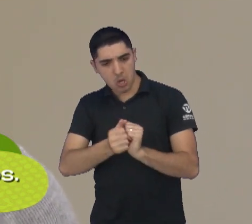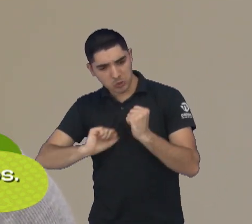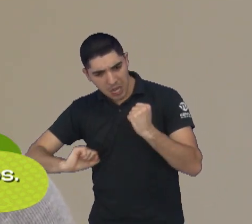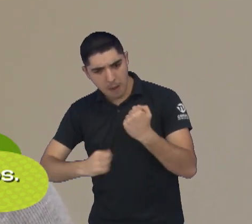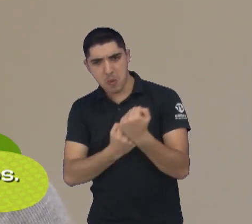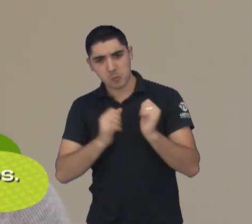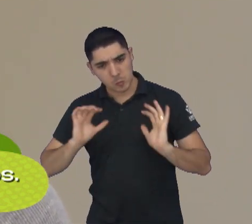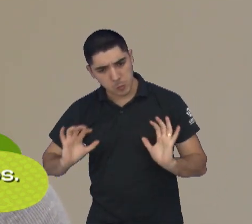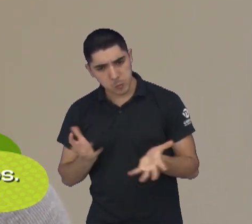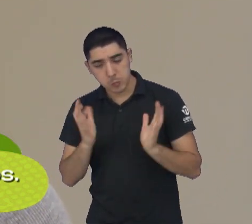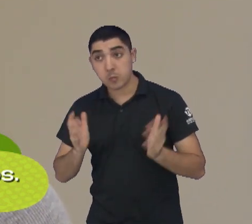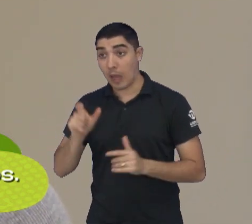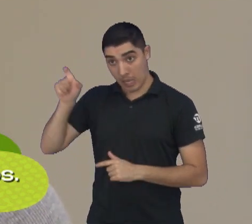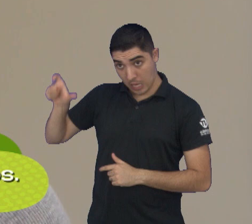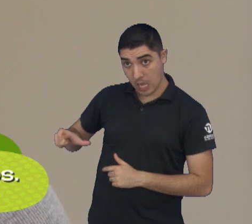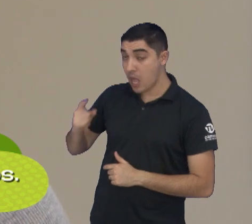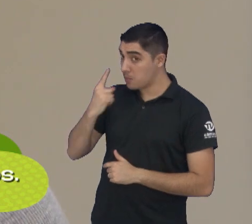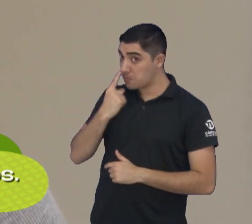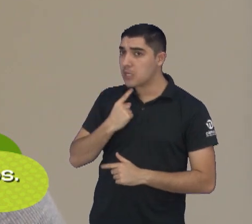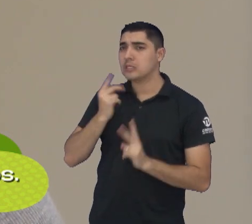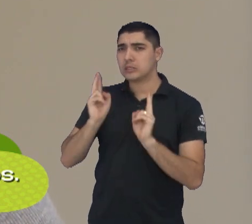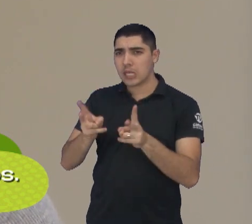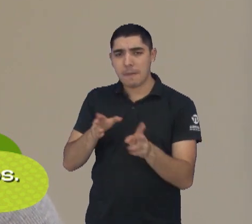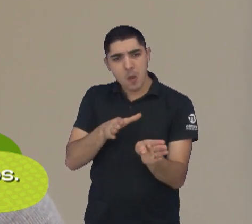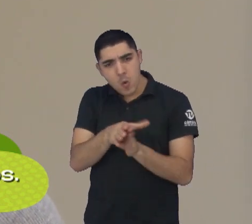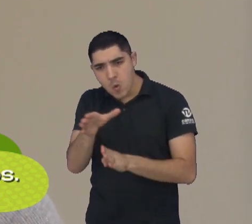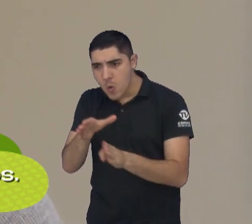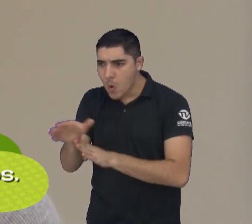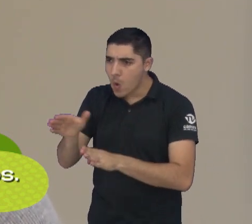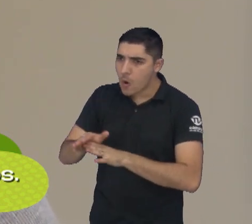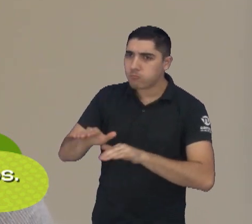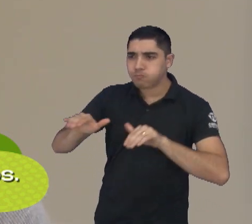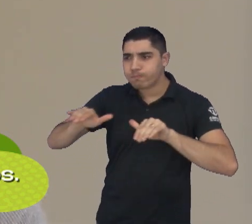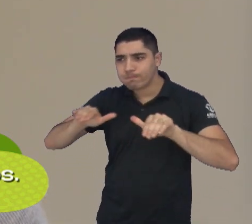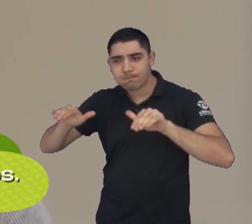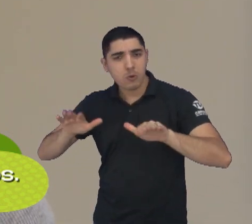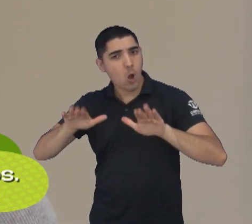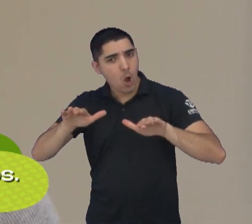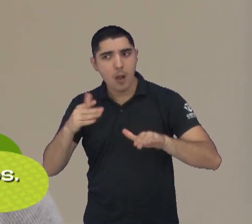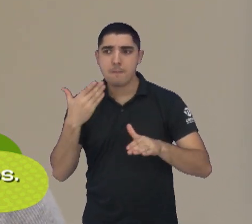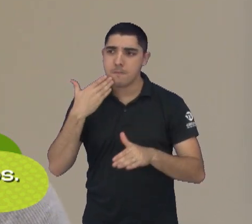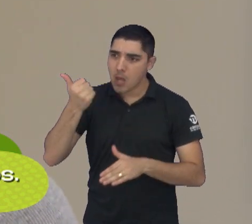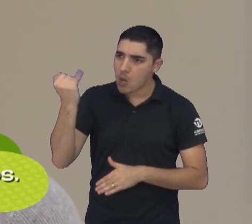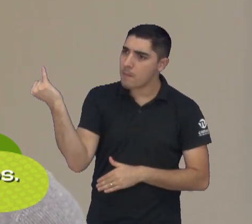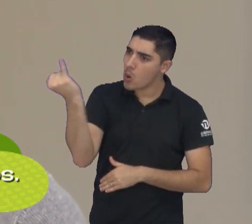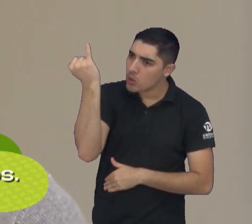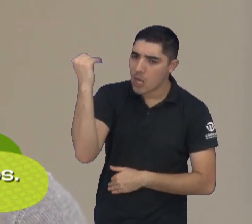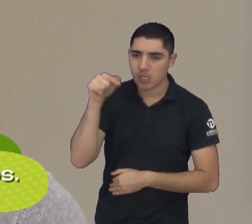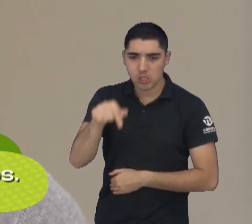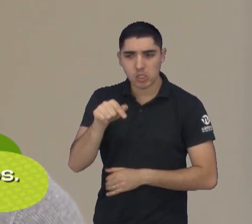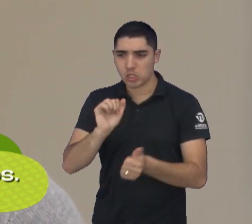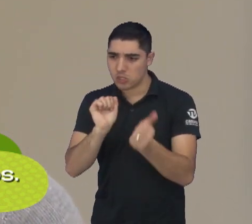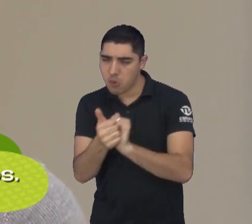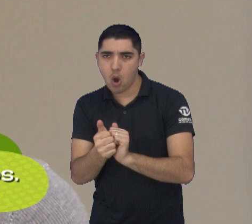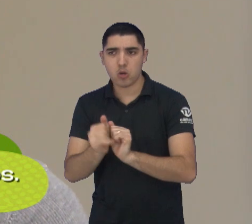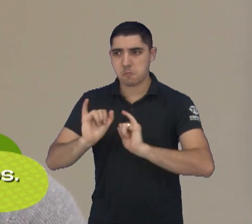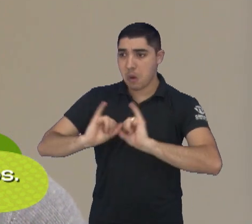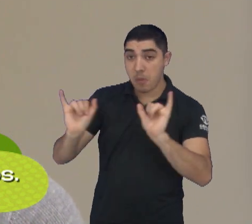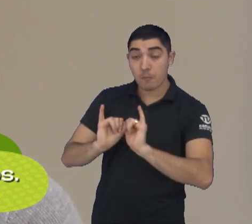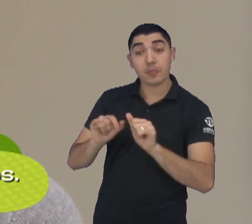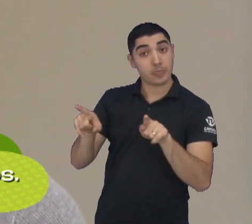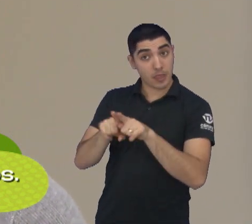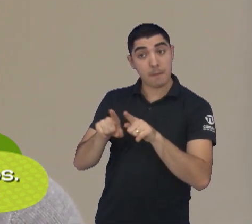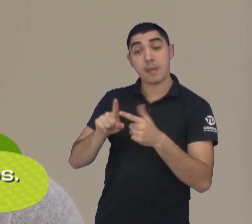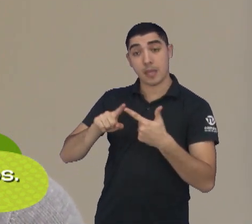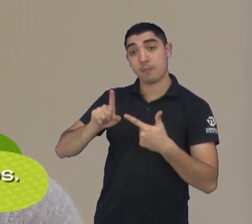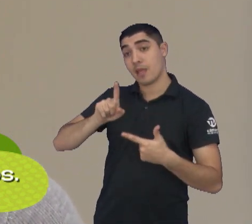nos orientando os melhores caminhos junto com a equipe da secretaria. E essa conquista em Pindamonhangaba